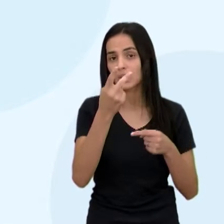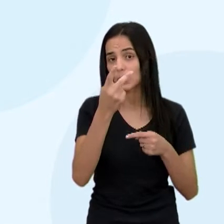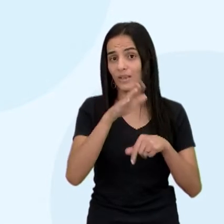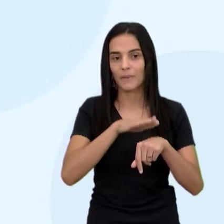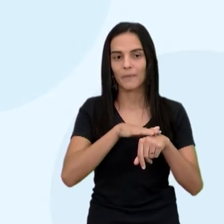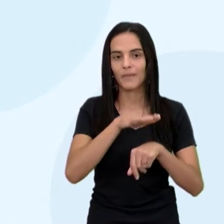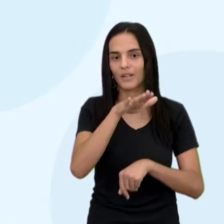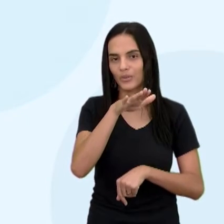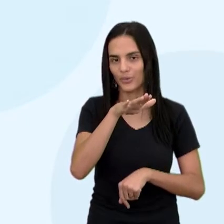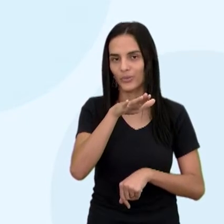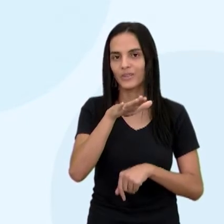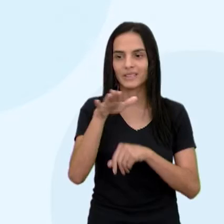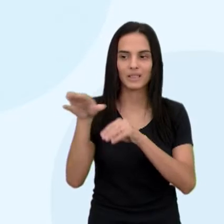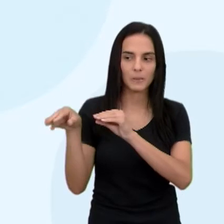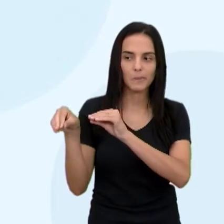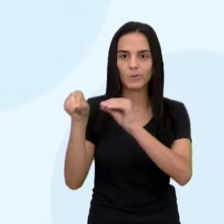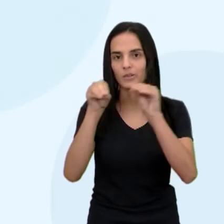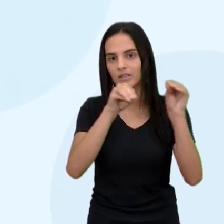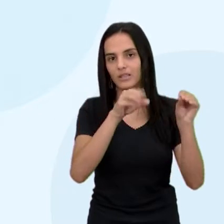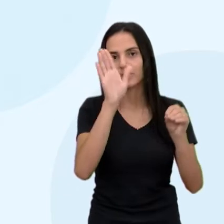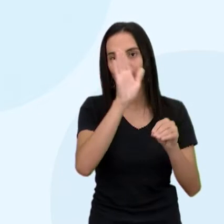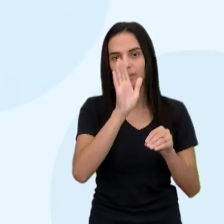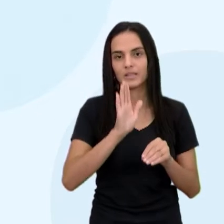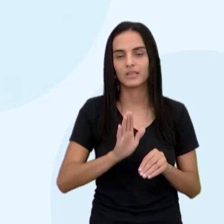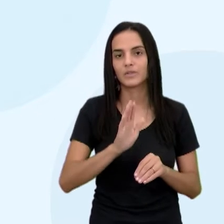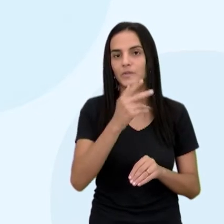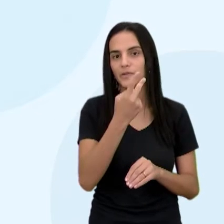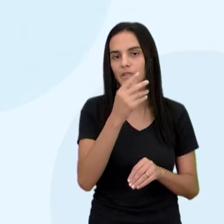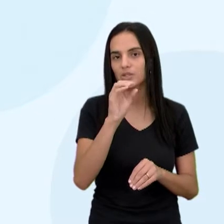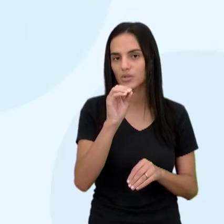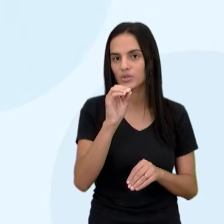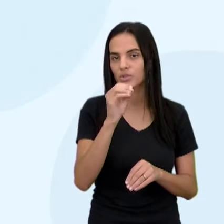maior onda imigratória no Brasil,